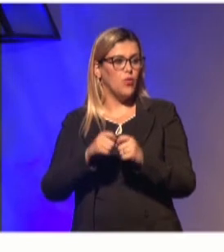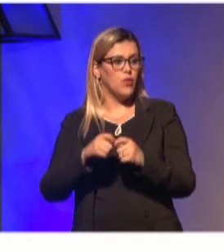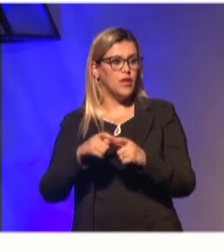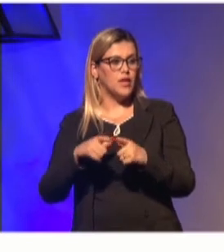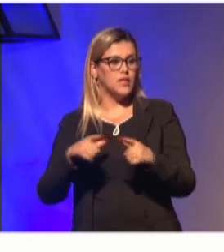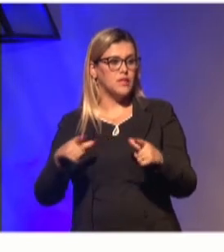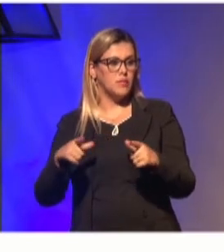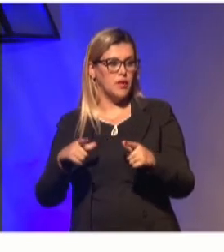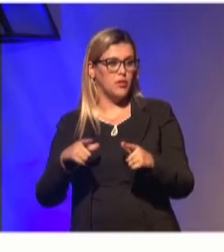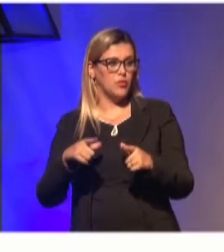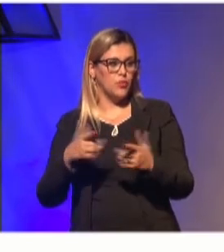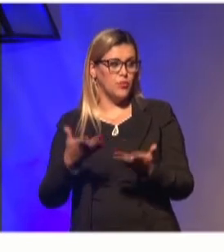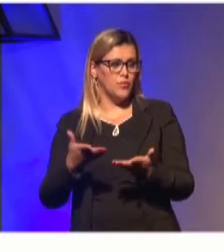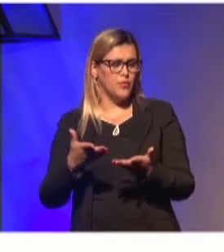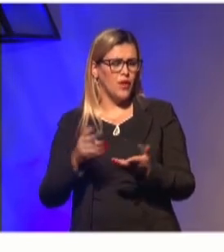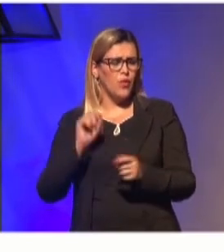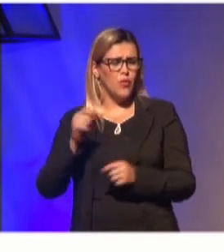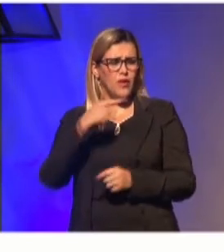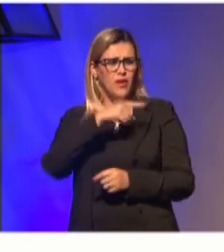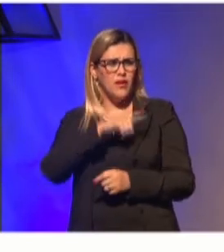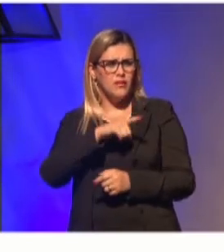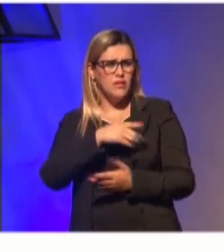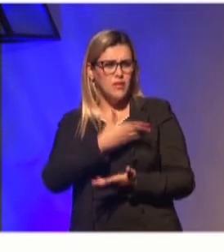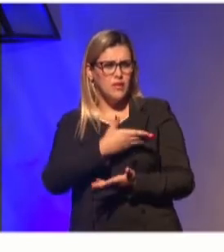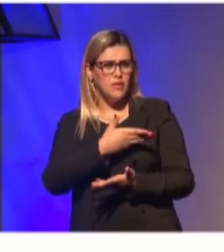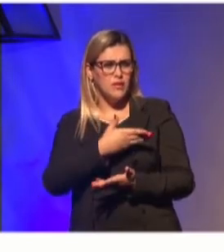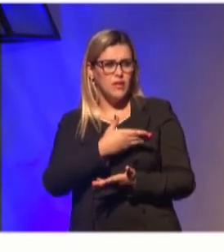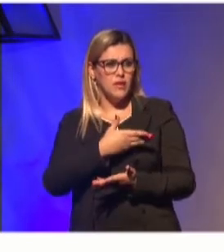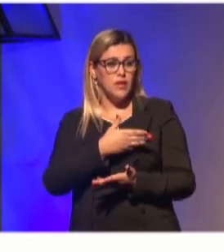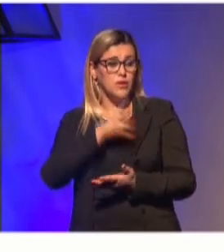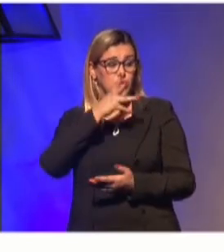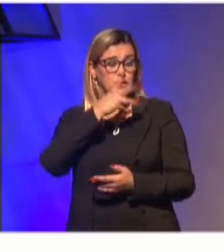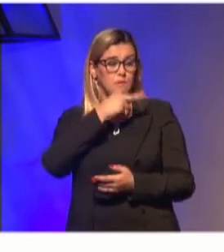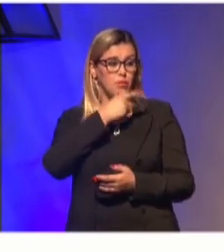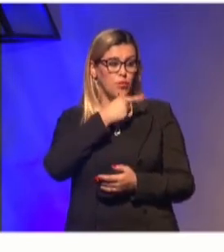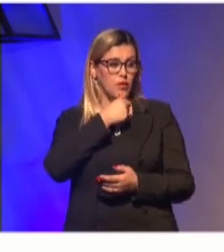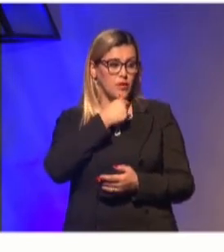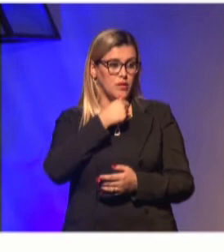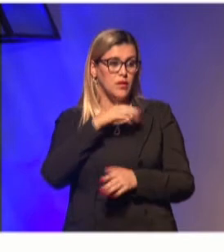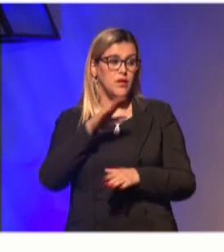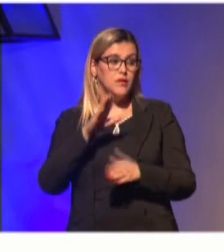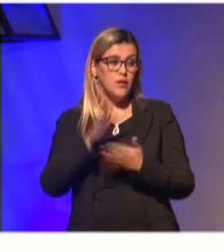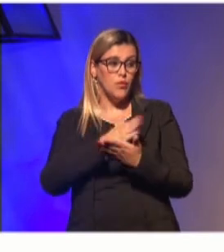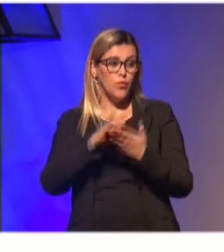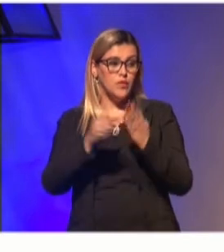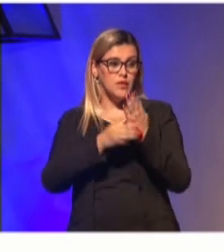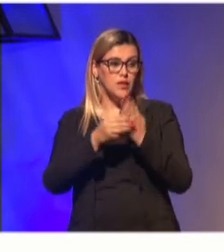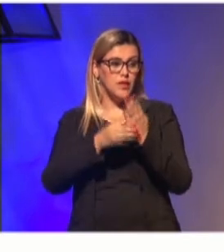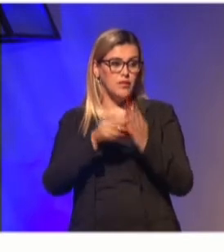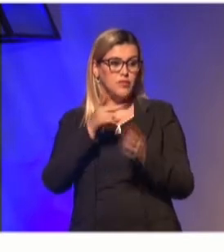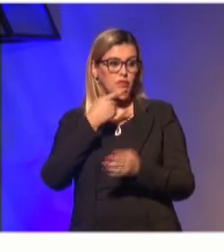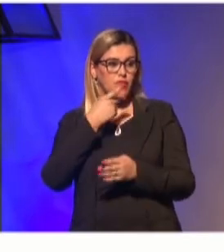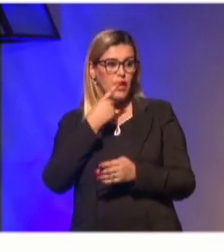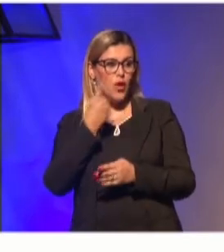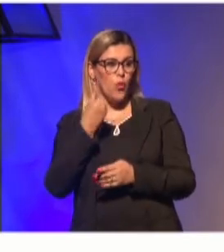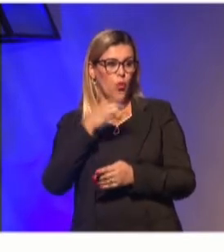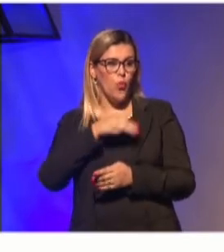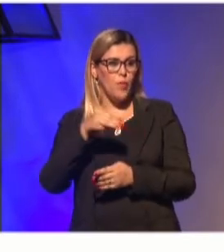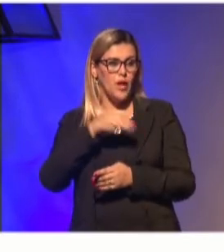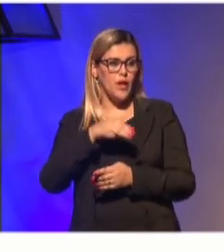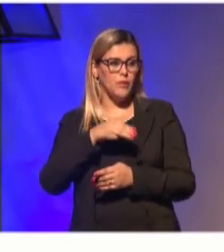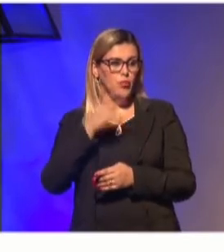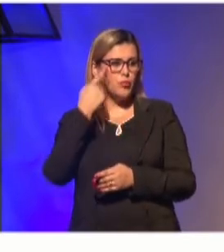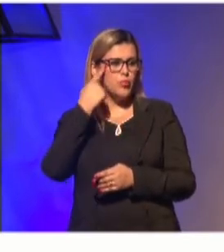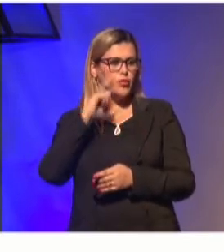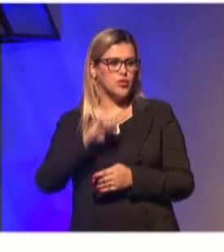tecido neural. A questão é o quê? Que isso leva muito tempo. Então, até alguns autores trazem a questão de 1 milímetro por dia do crescimento do